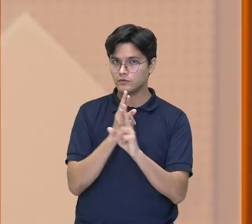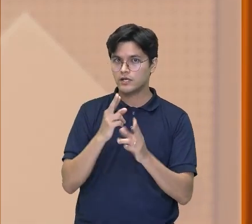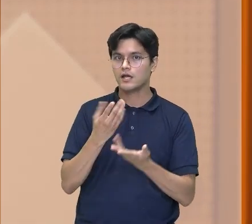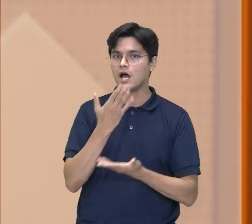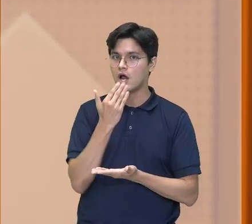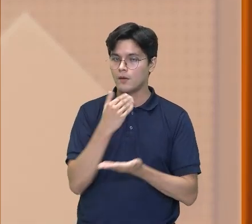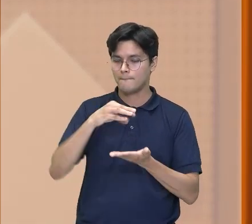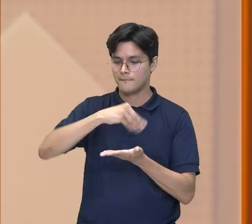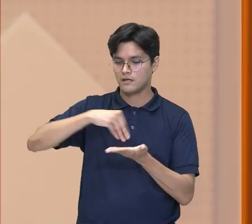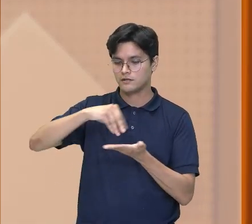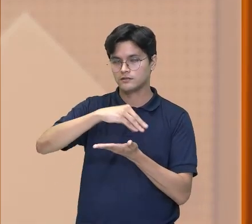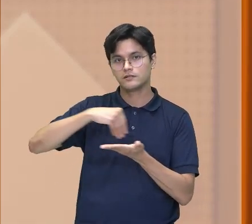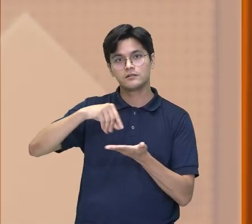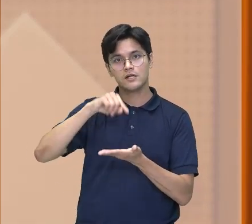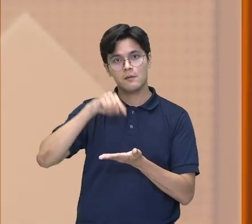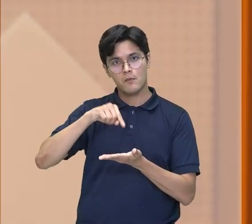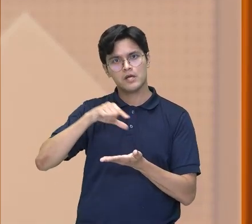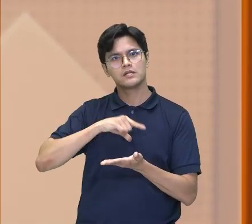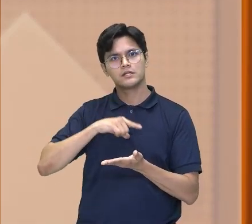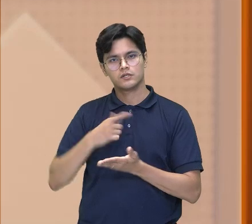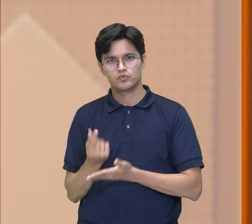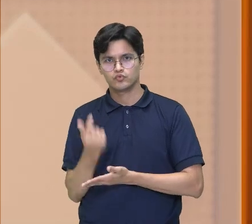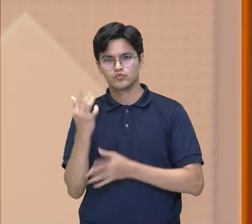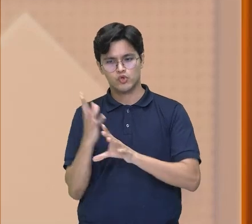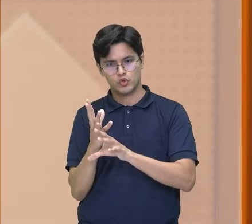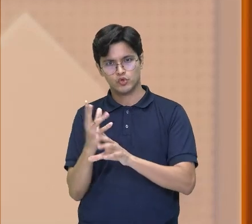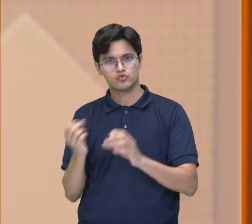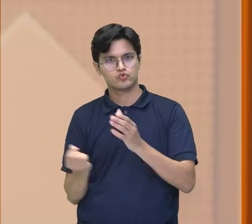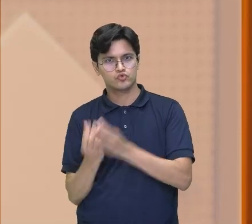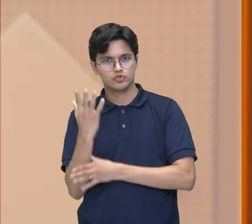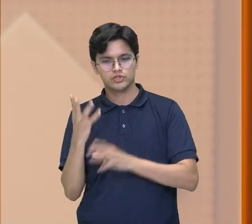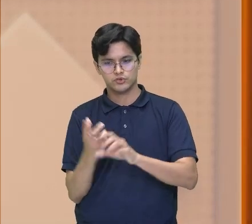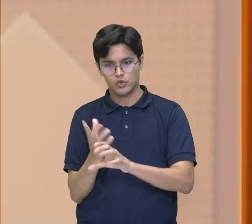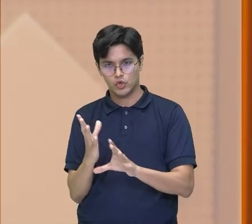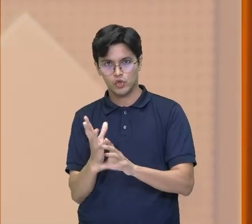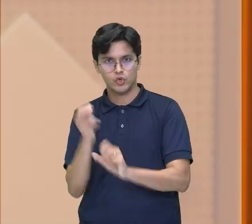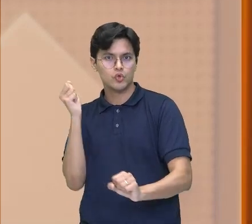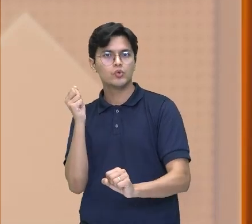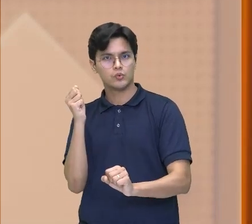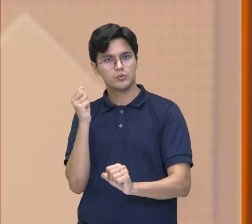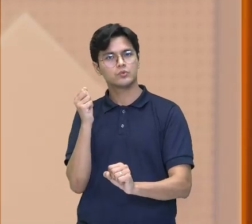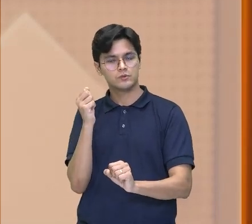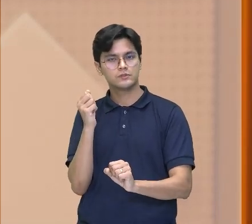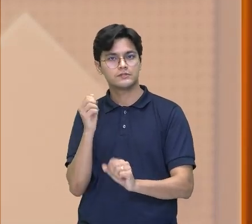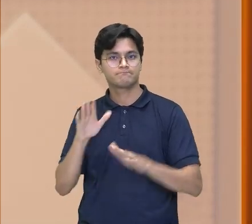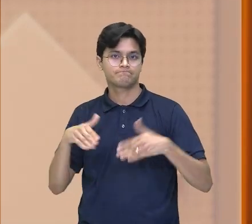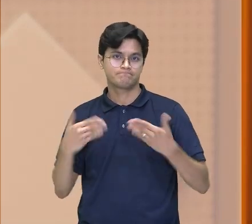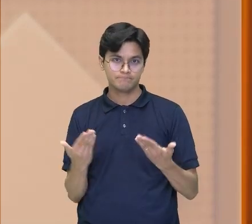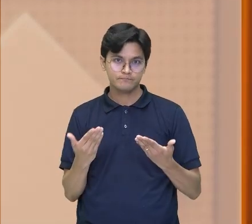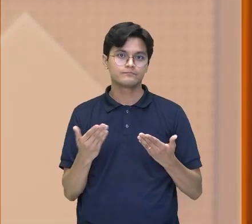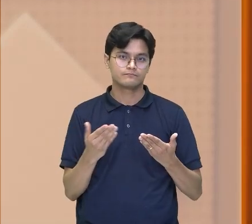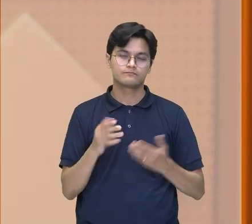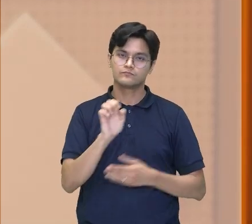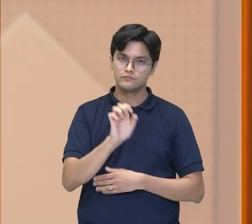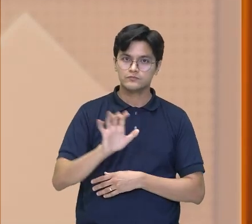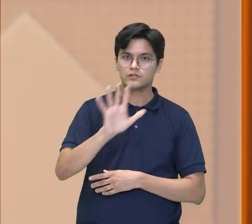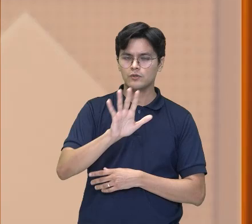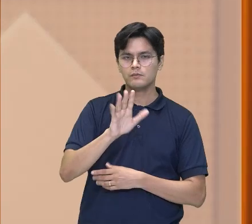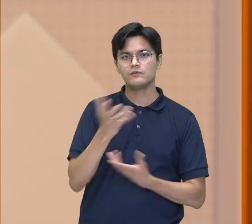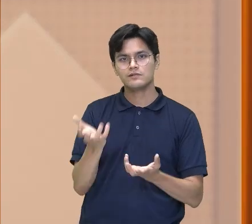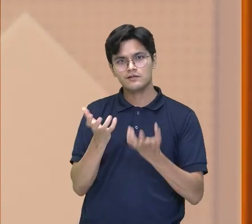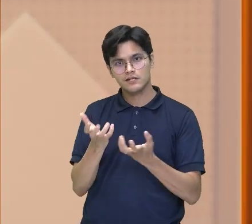lucros exorbitantes. Então, os europeus queriam ter um comércio direto com a